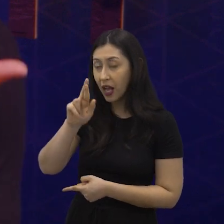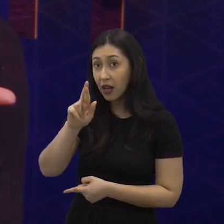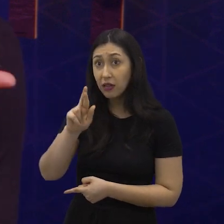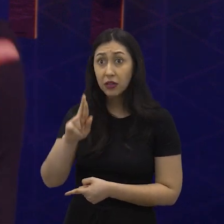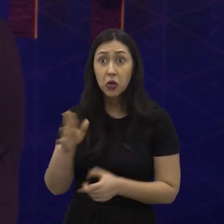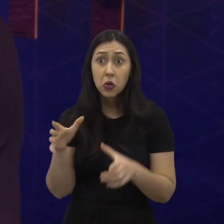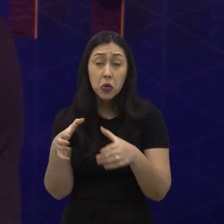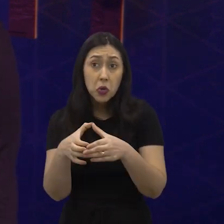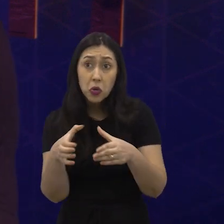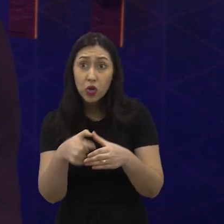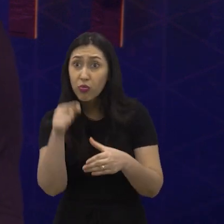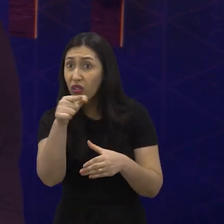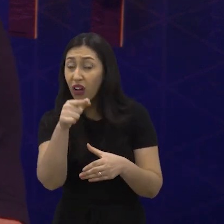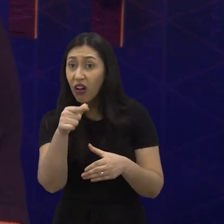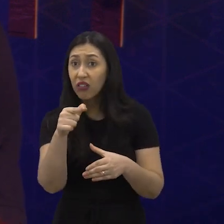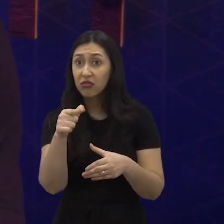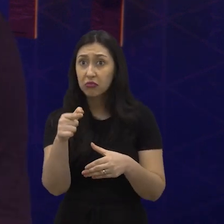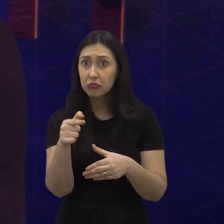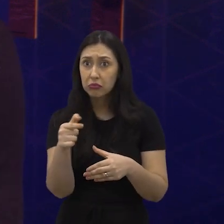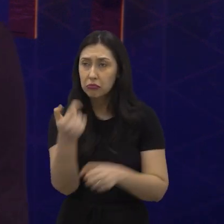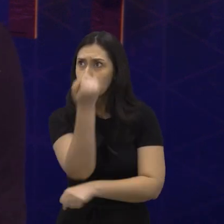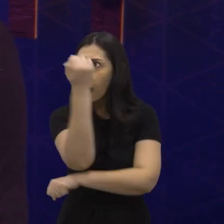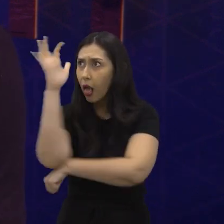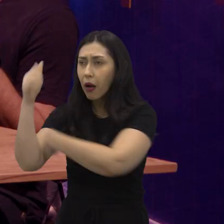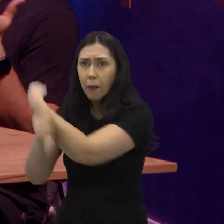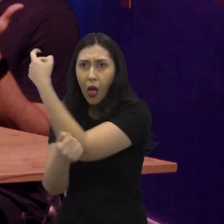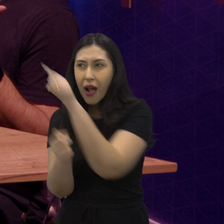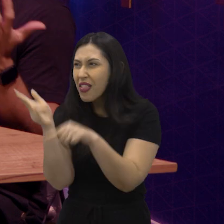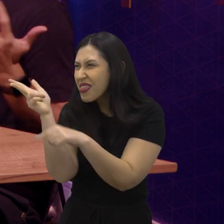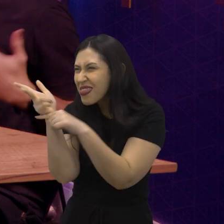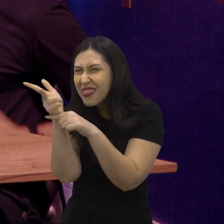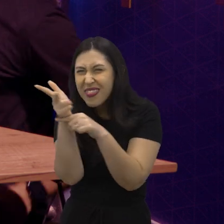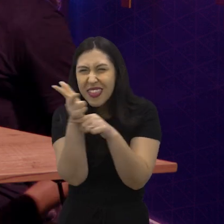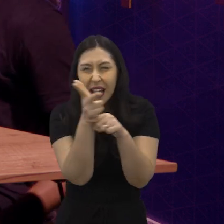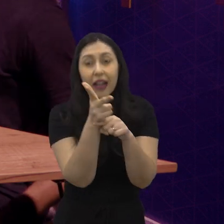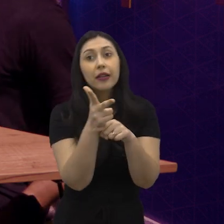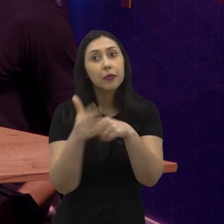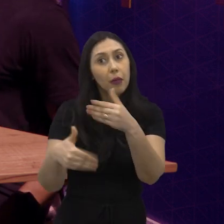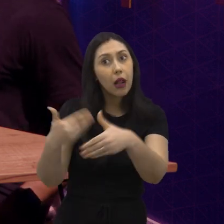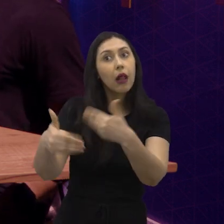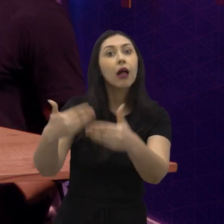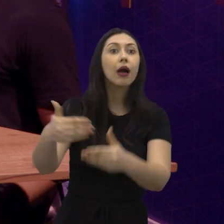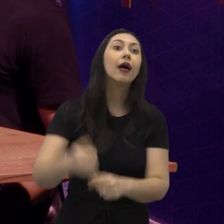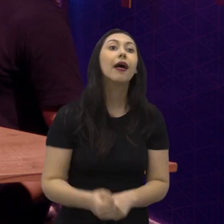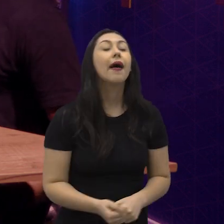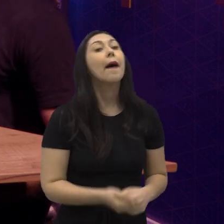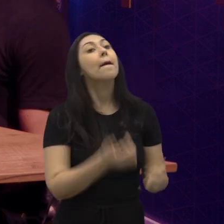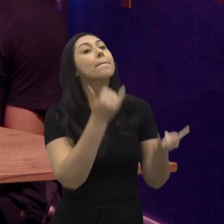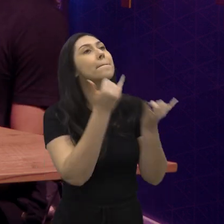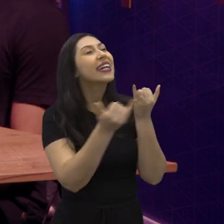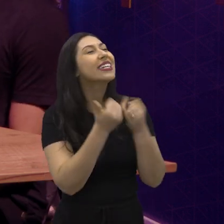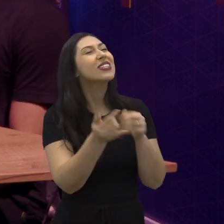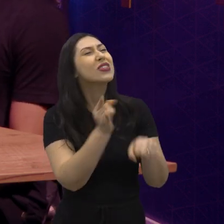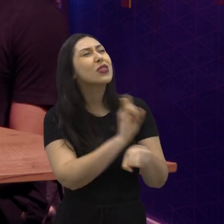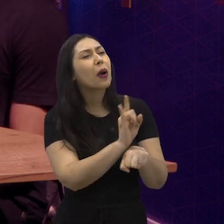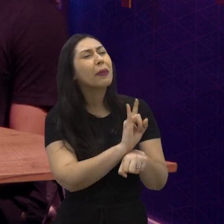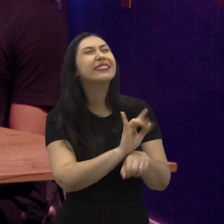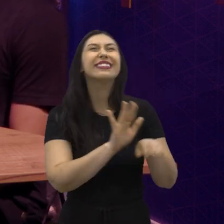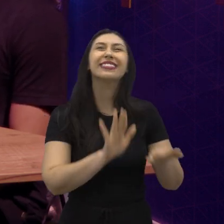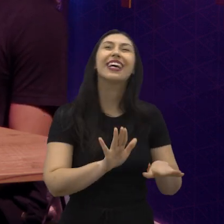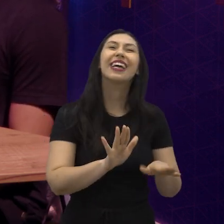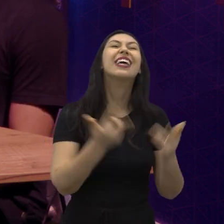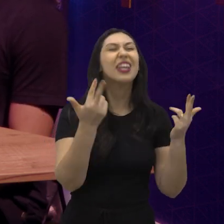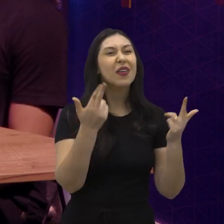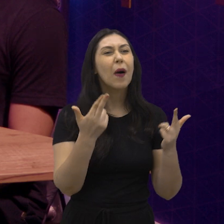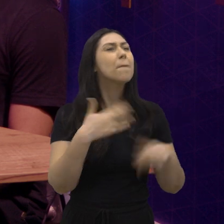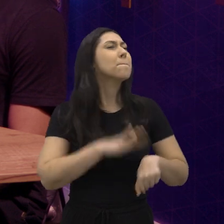meio do mato com uma câmera e os amigos lá, um filmando o outro, e o filme acontece nisso. Tem uma cara documental, né? Uma cara documental. Não documental,